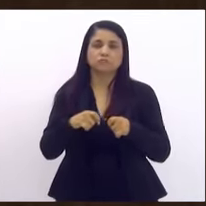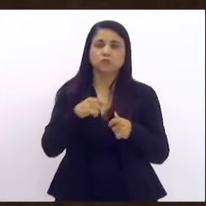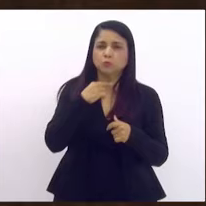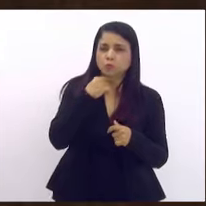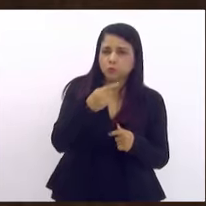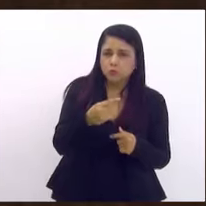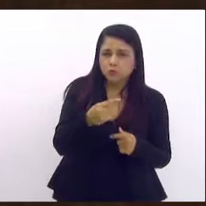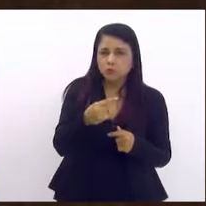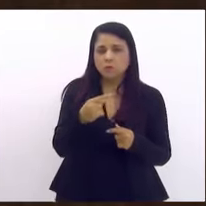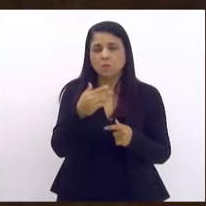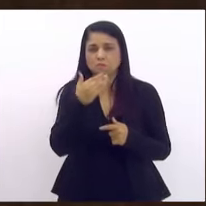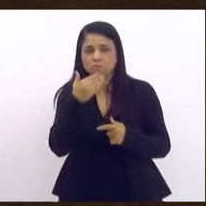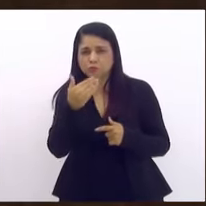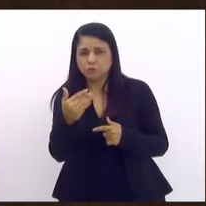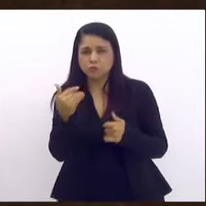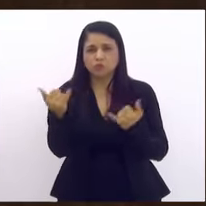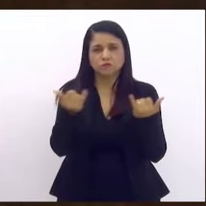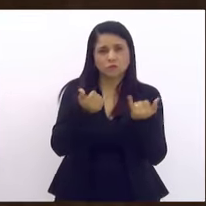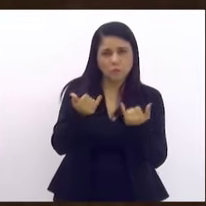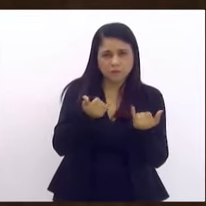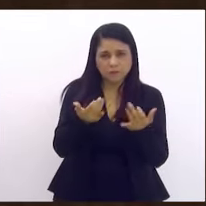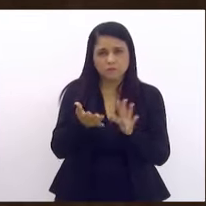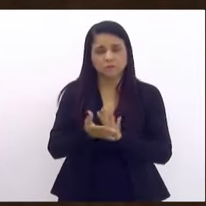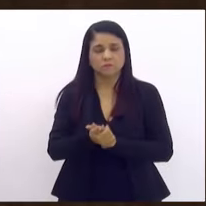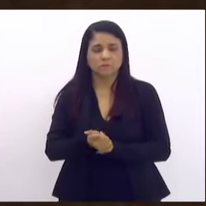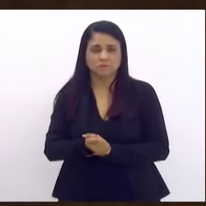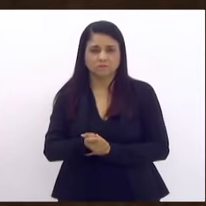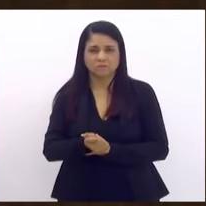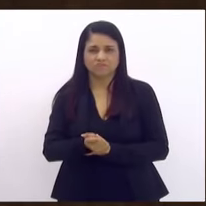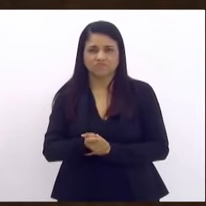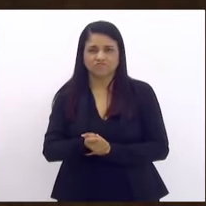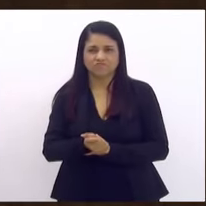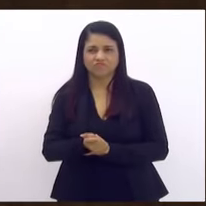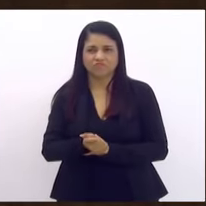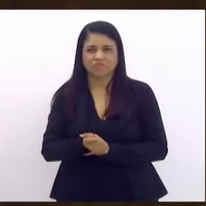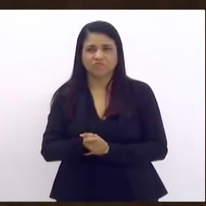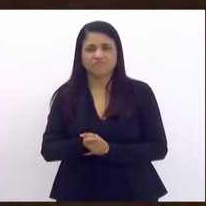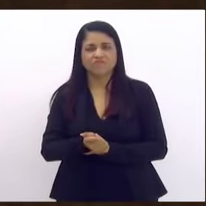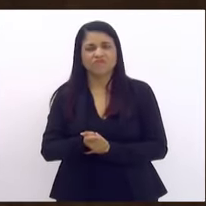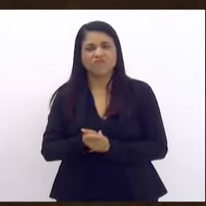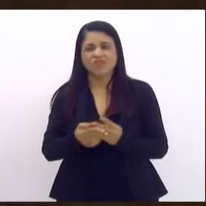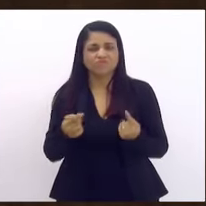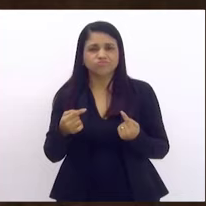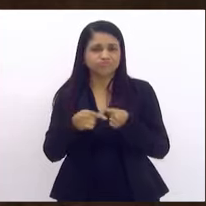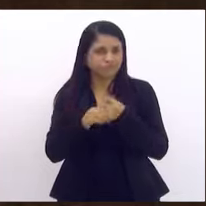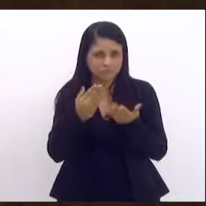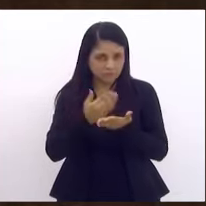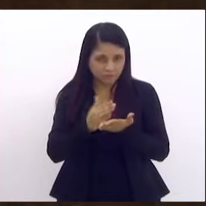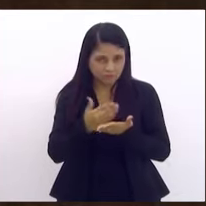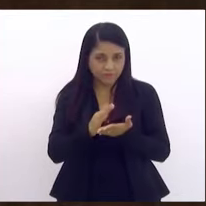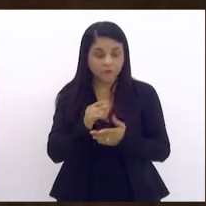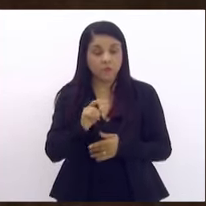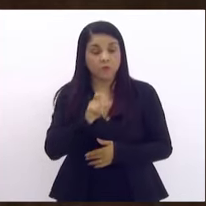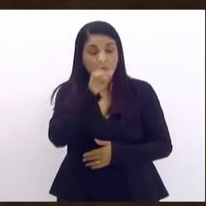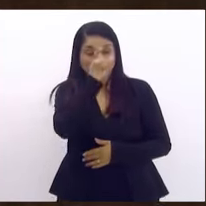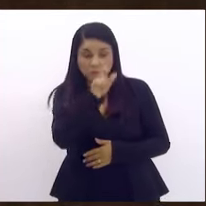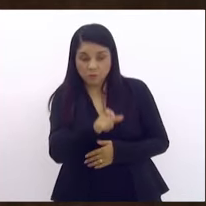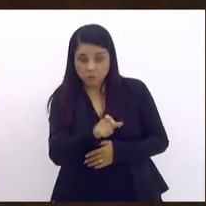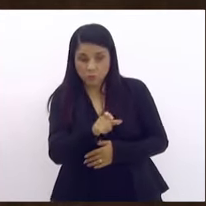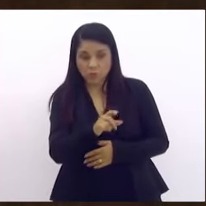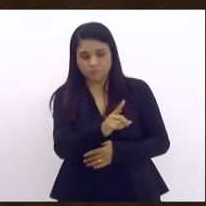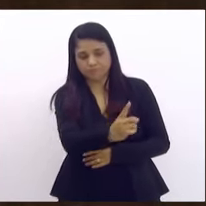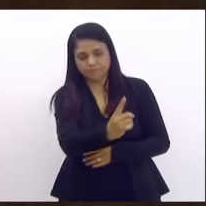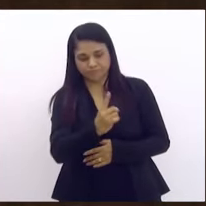dúvida pode pedir informação para nós não tem nada que ver esse projeto é o seguinte uma pessoa chega no